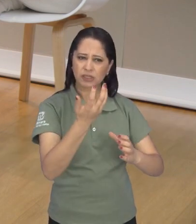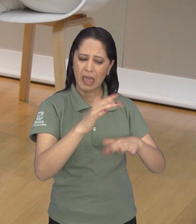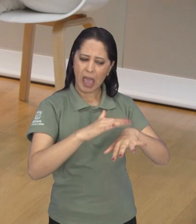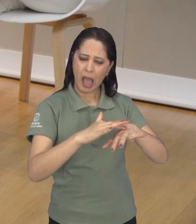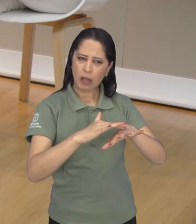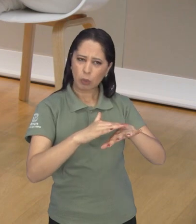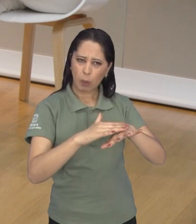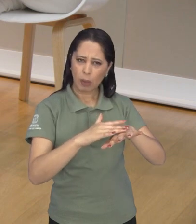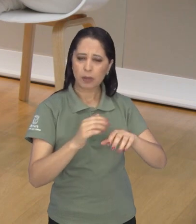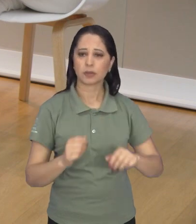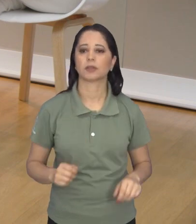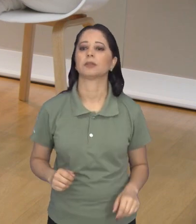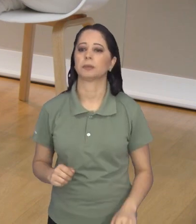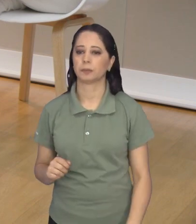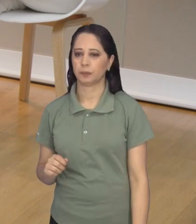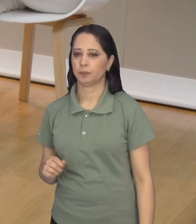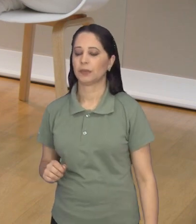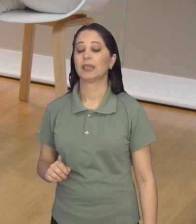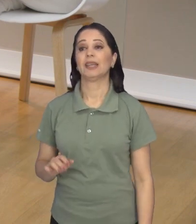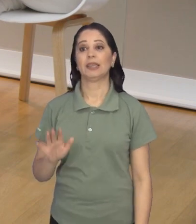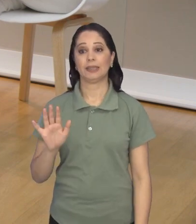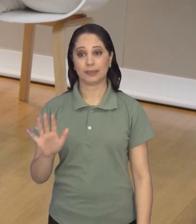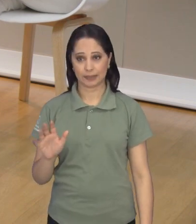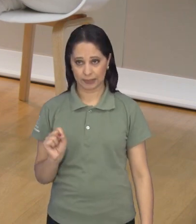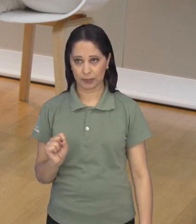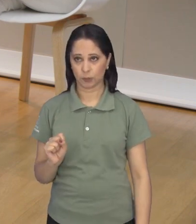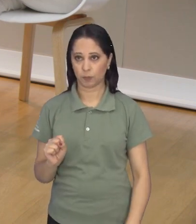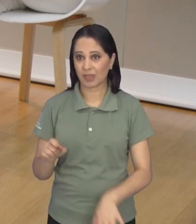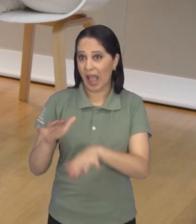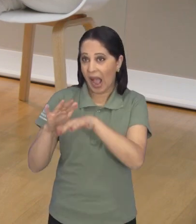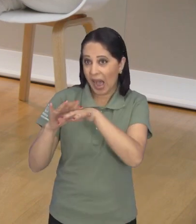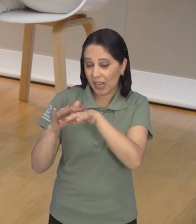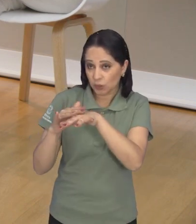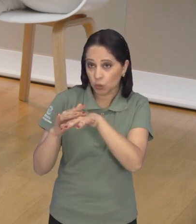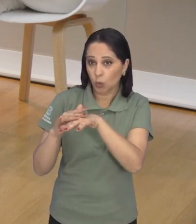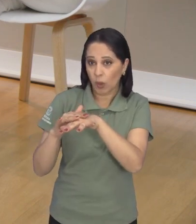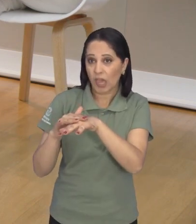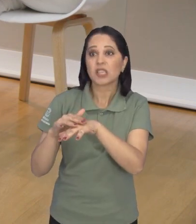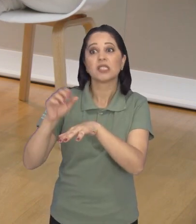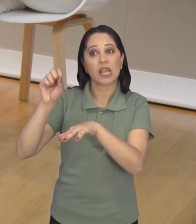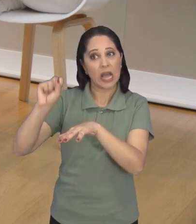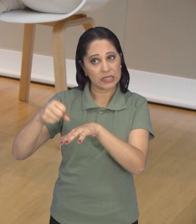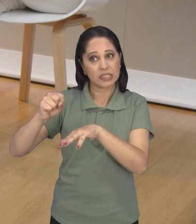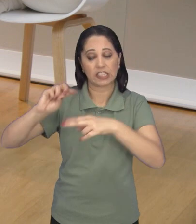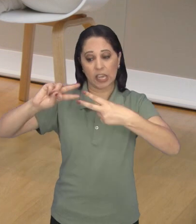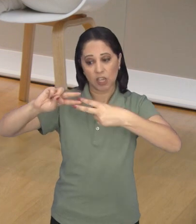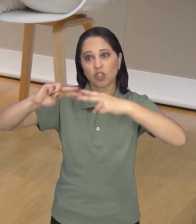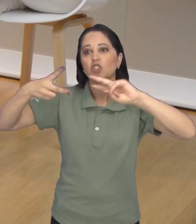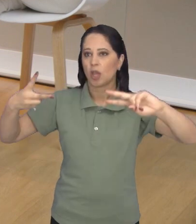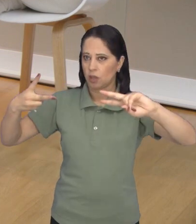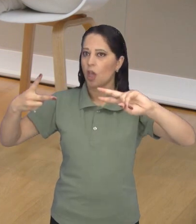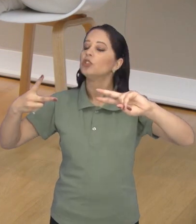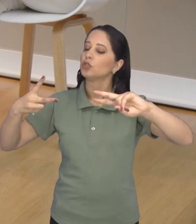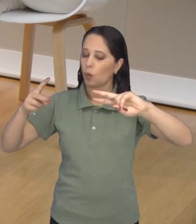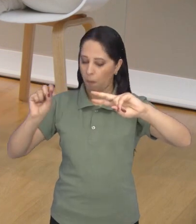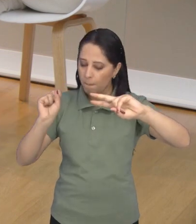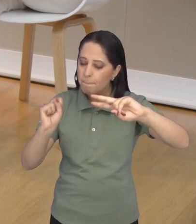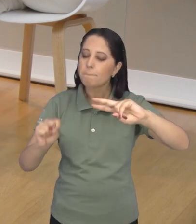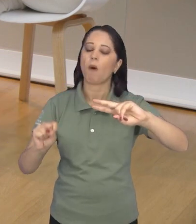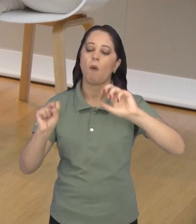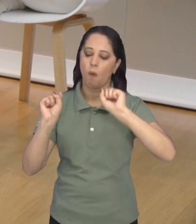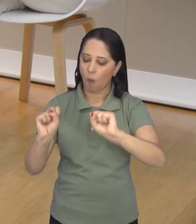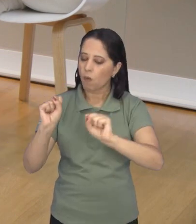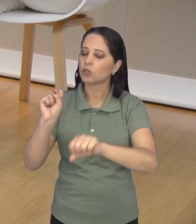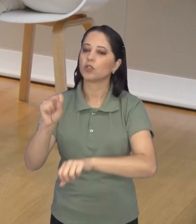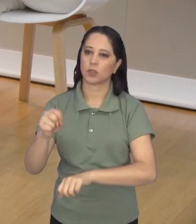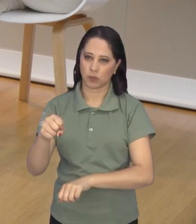ser propício? Sim, na verdade, a doença, ela tem sim um forte componente genético